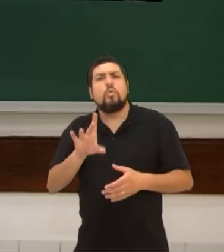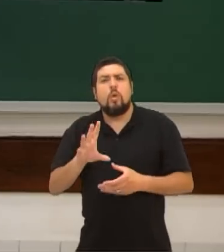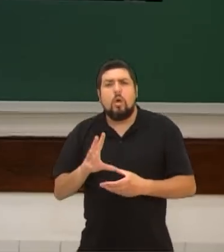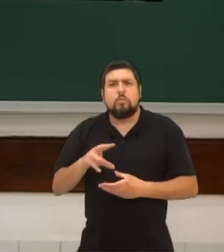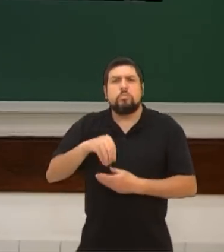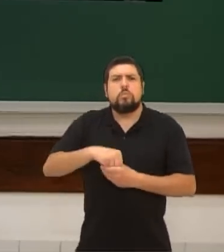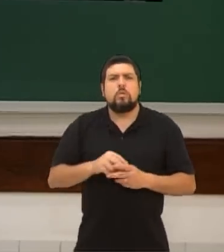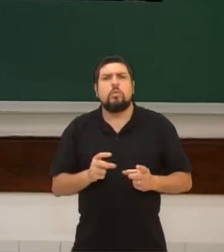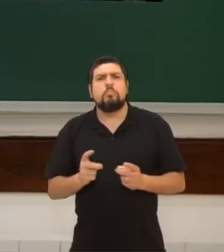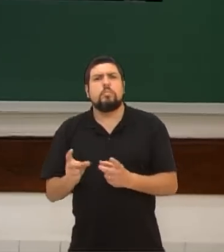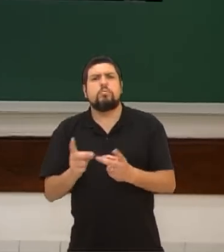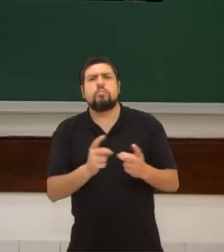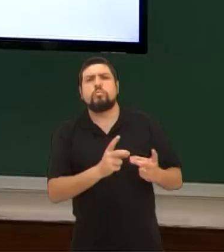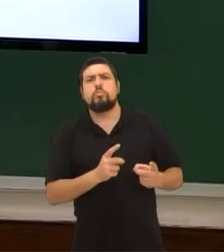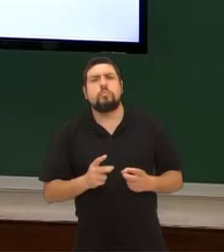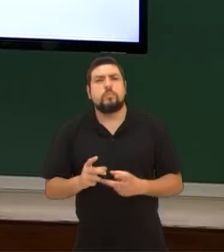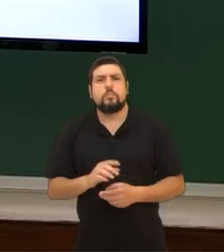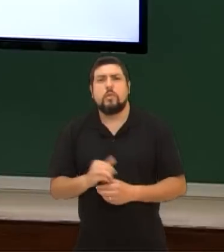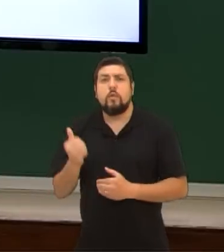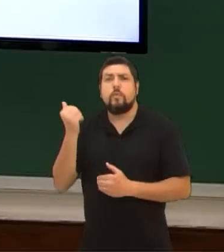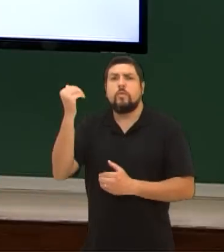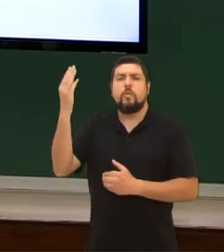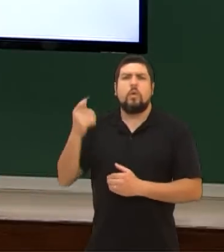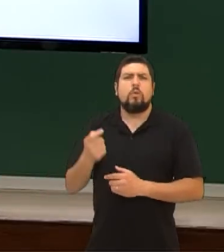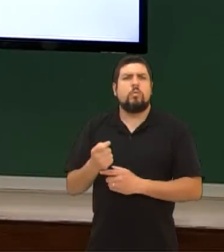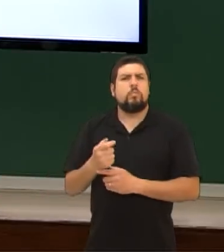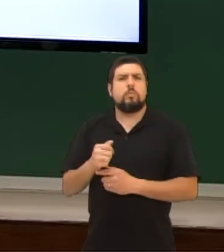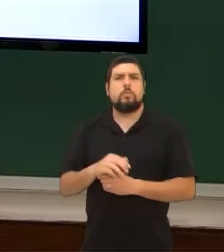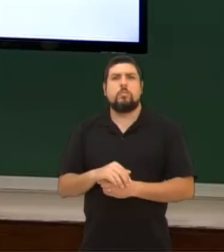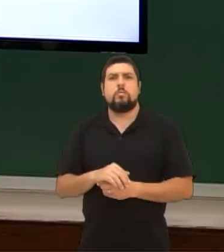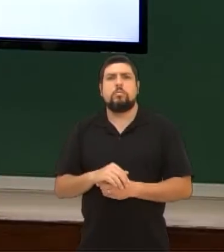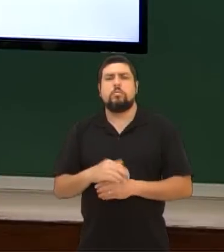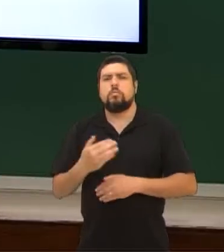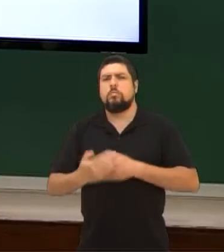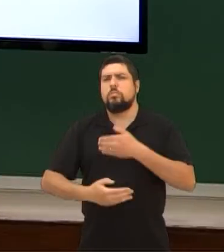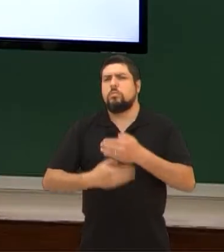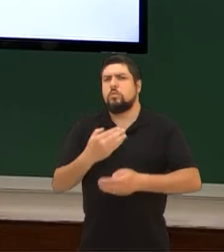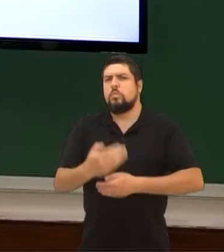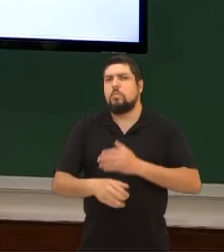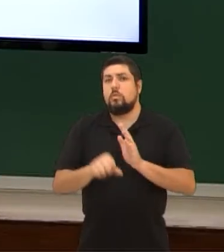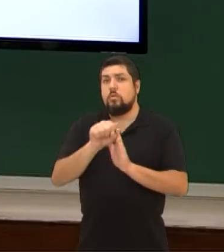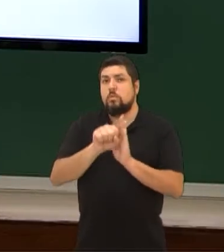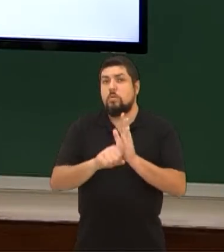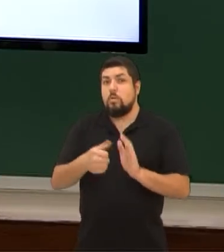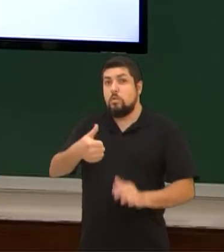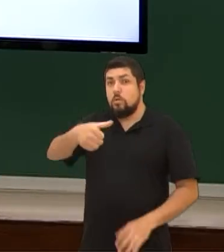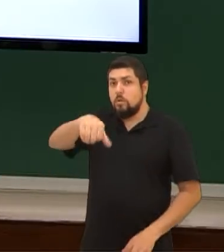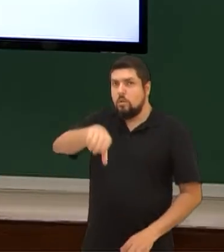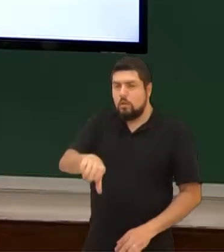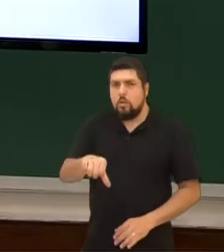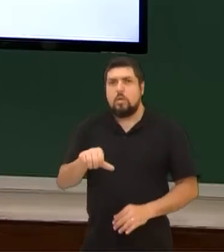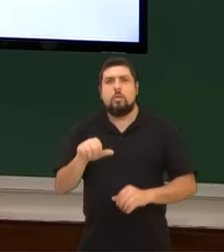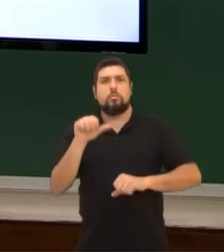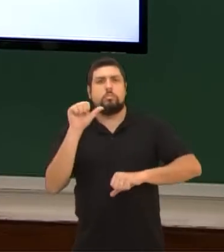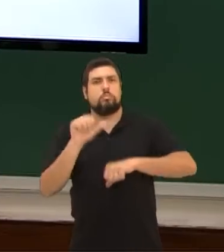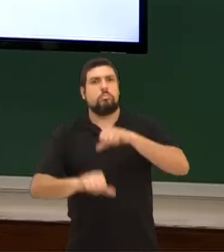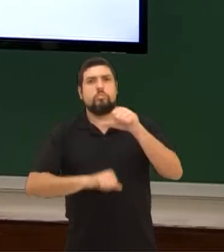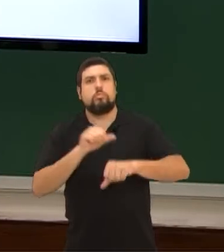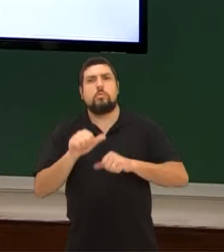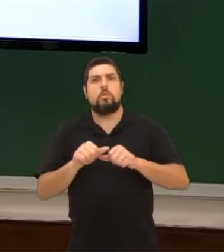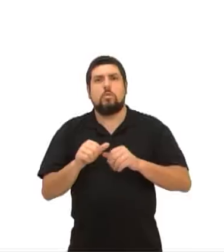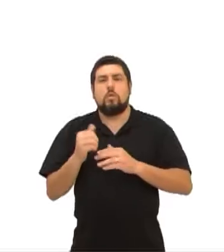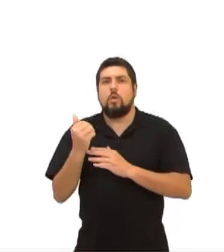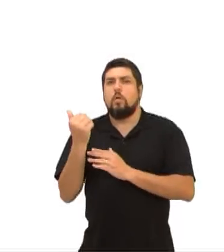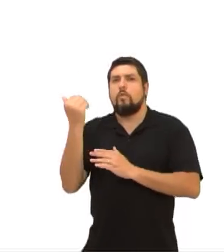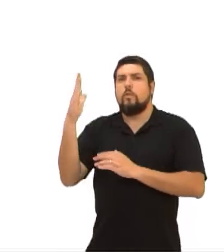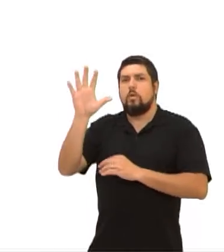ele acontecia aqui dentro do Brasil. Essa questão vai mudar quando a gente vai para o século XIX. O café ele começa a ganhar mercados